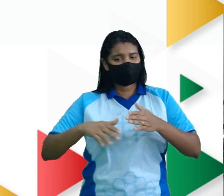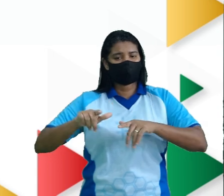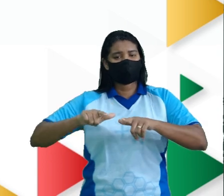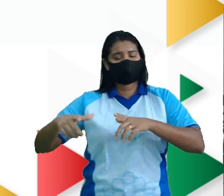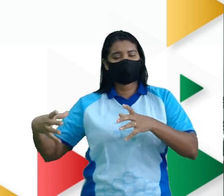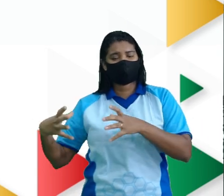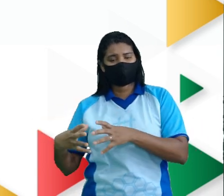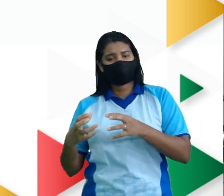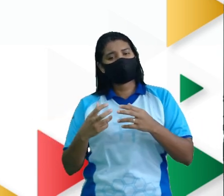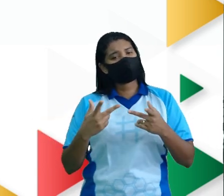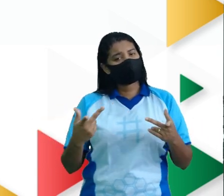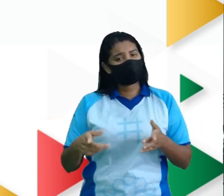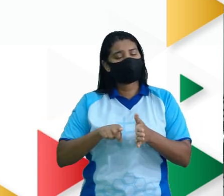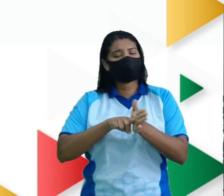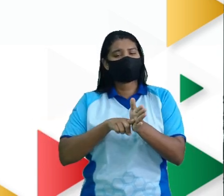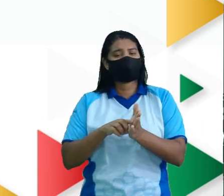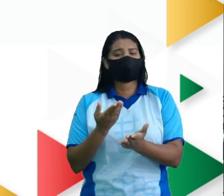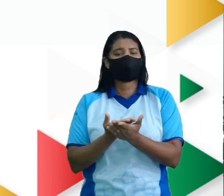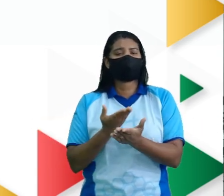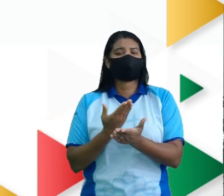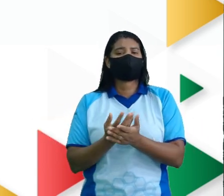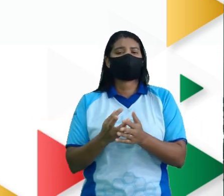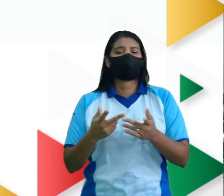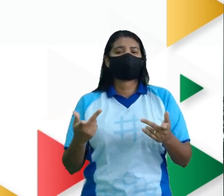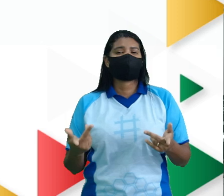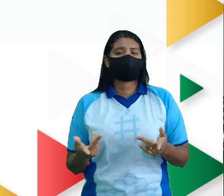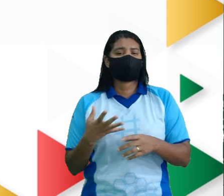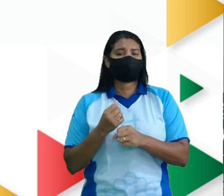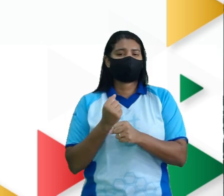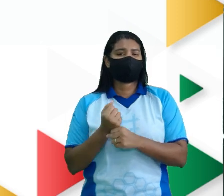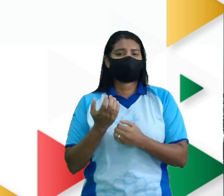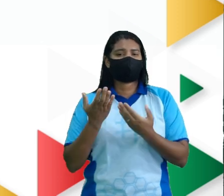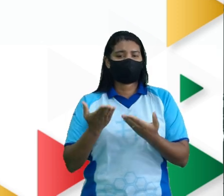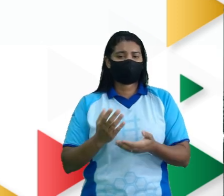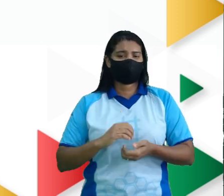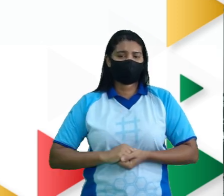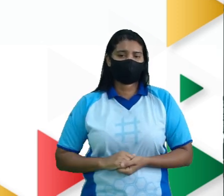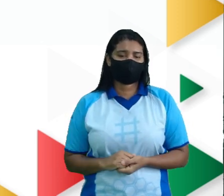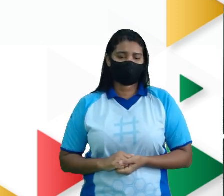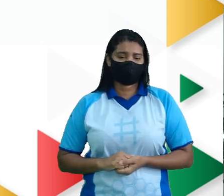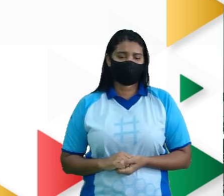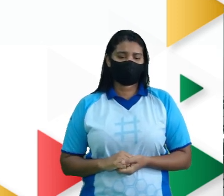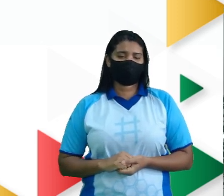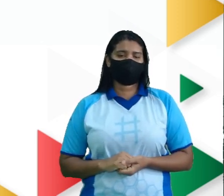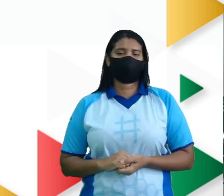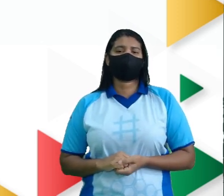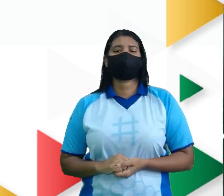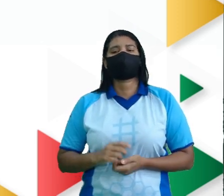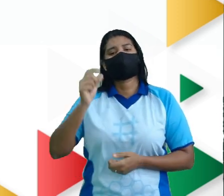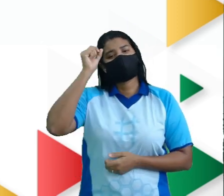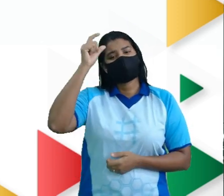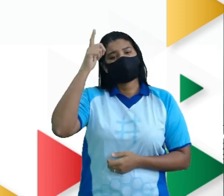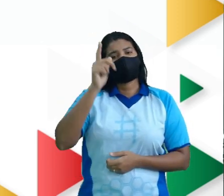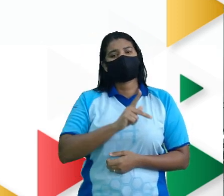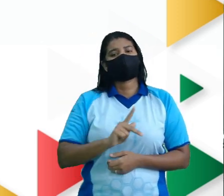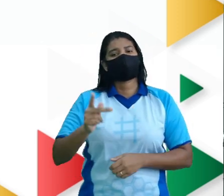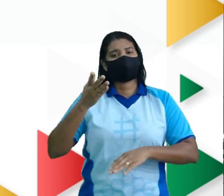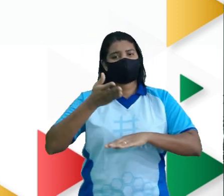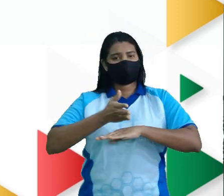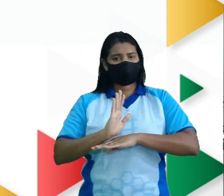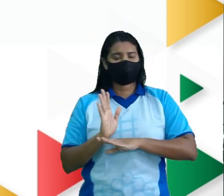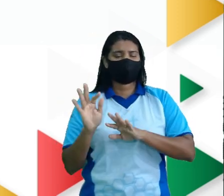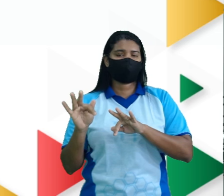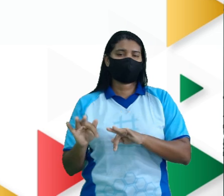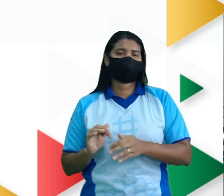trabalho, enfim, pesquisas e tudo, para tentar recuperar a tua nota. Por quê? Porque a ideia do professor é que você seja aprovado, esse é o